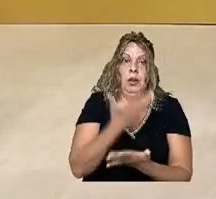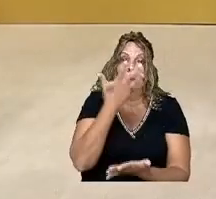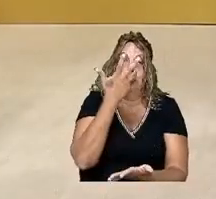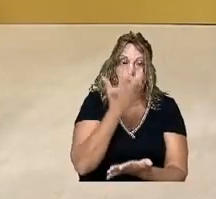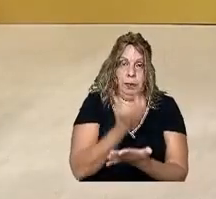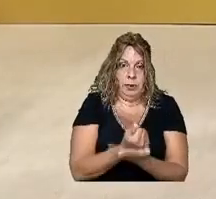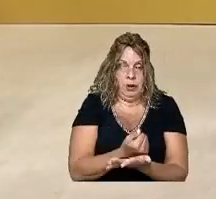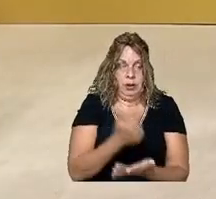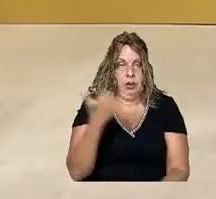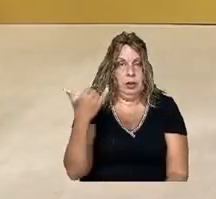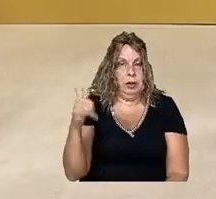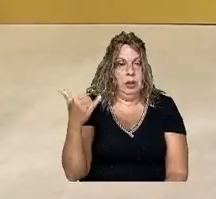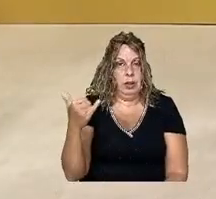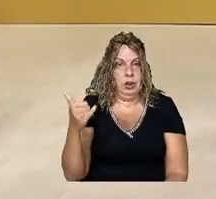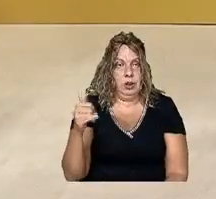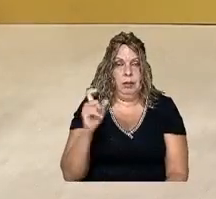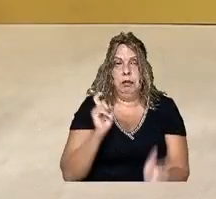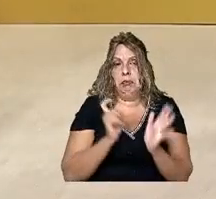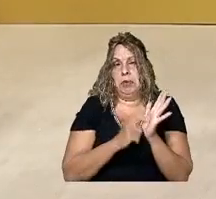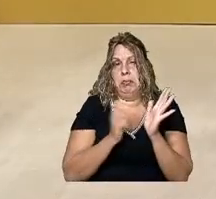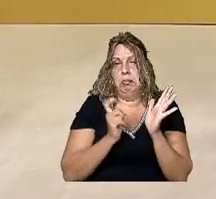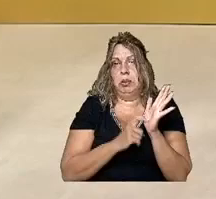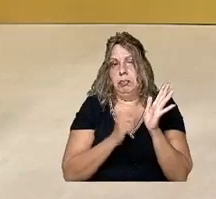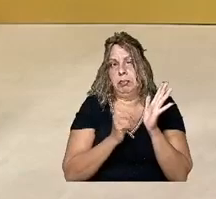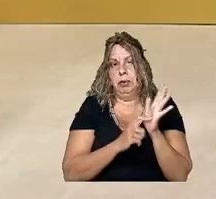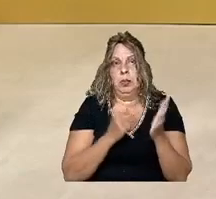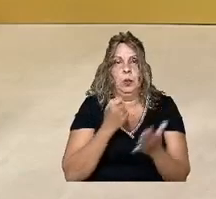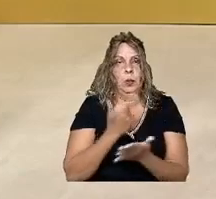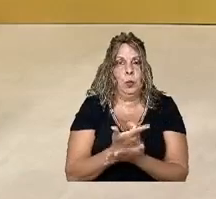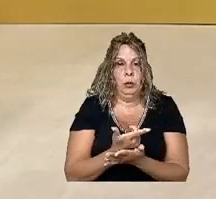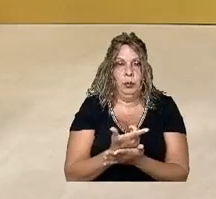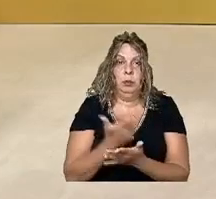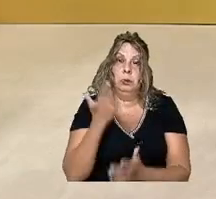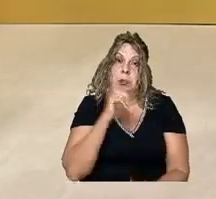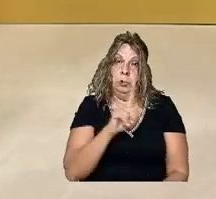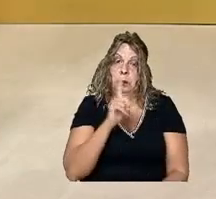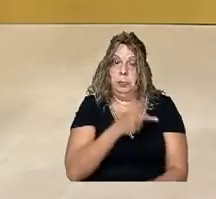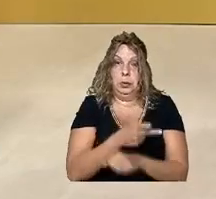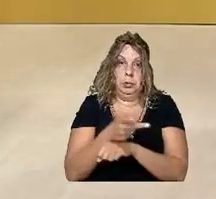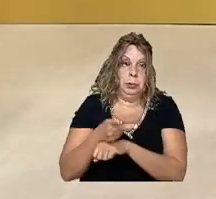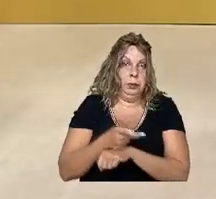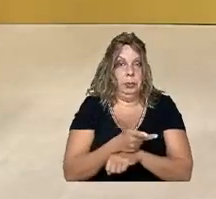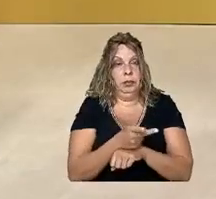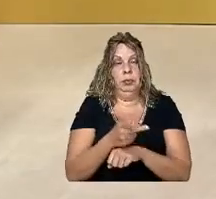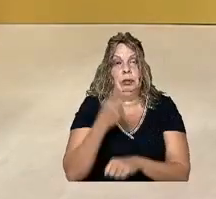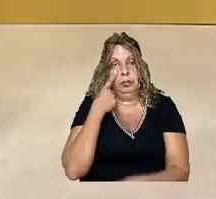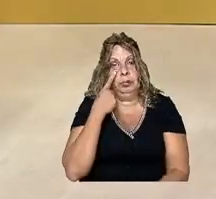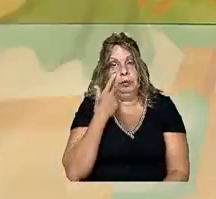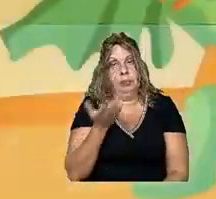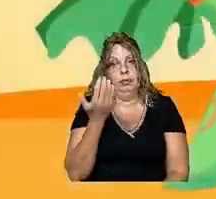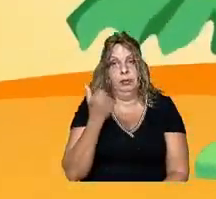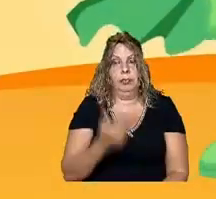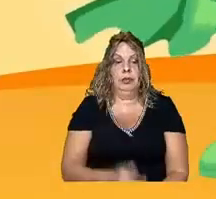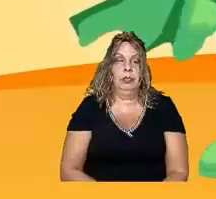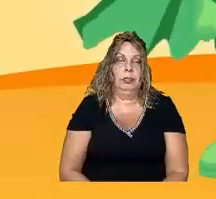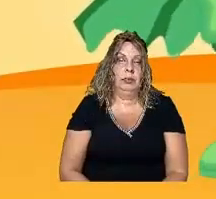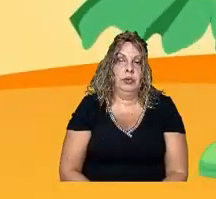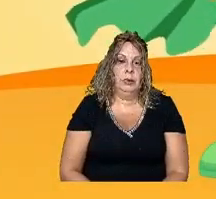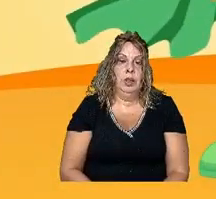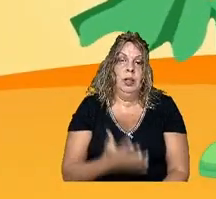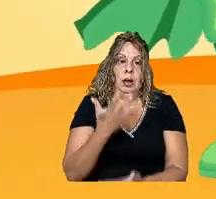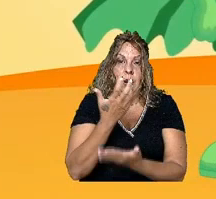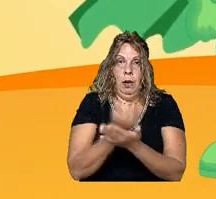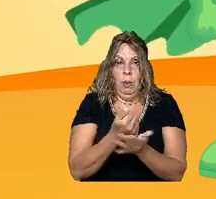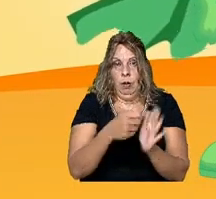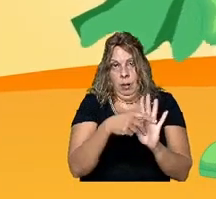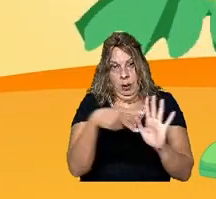agora mesmo em seu celular, em poucos cliques, você adquire o seu Caju Cap e concorre a uma premiação incrível. Olha só! Baixe o